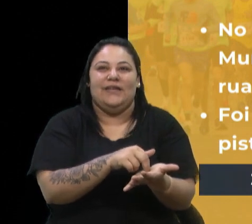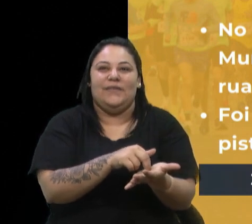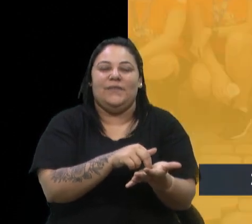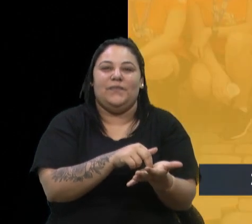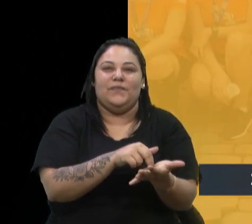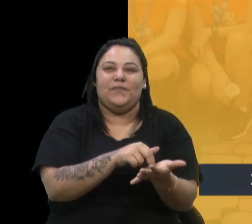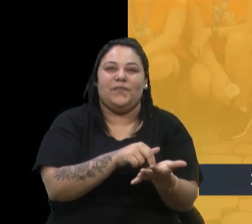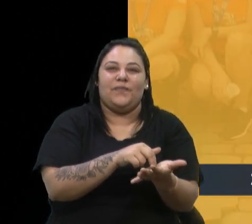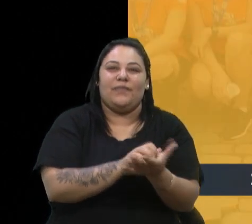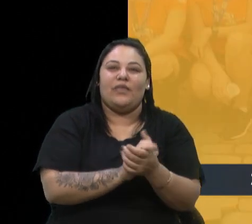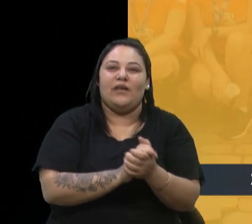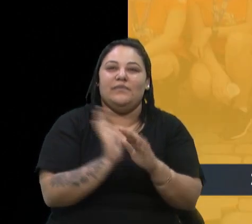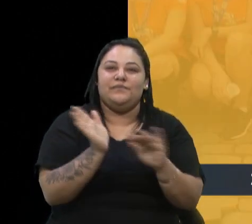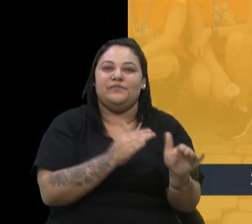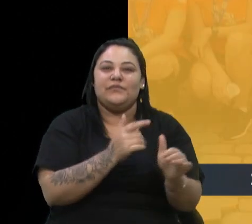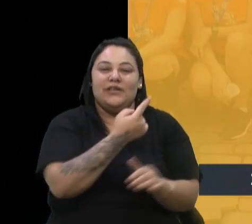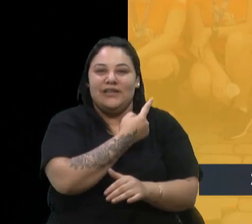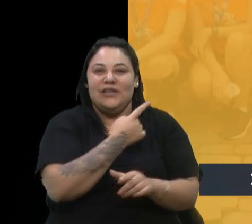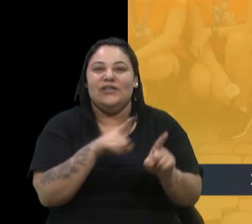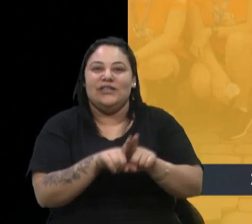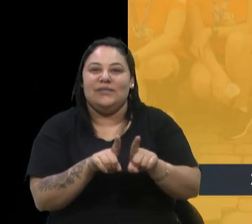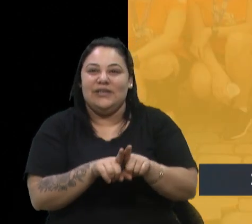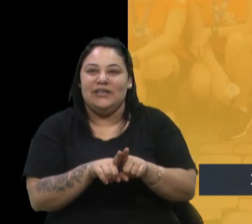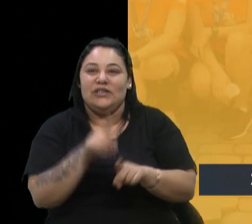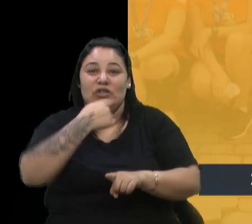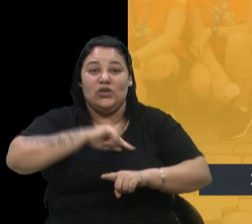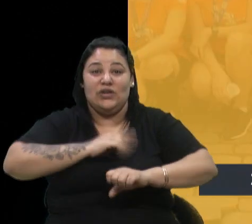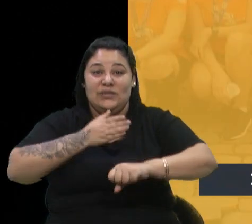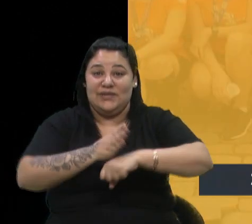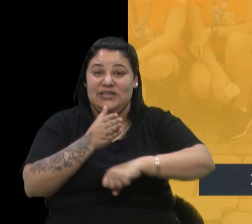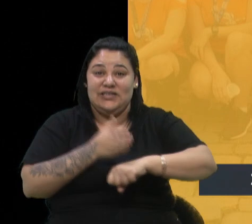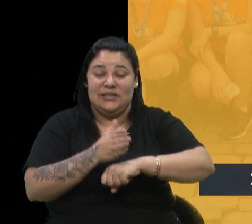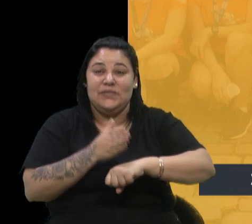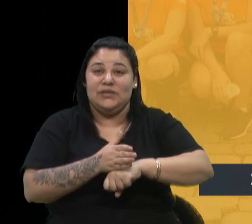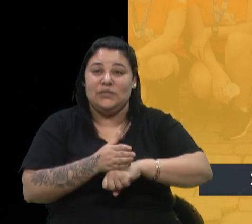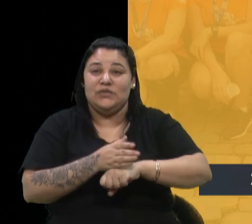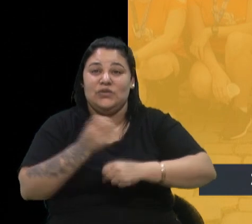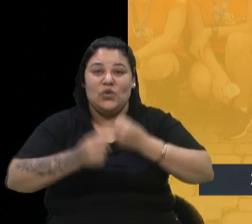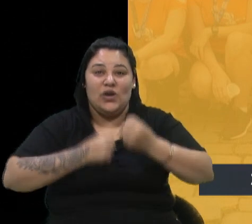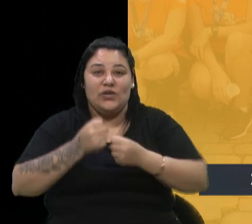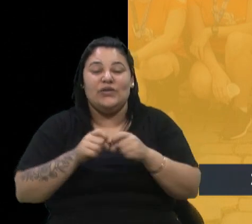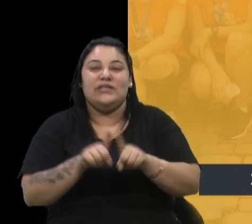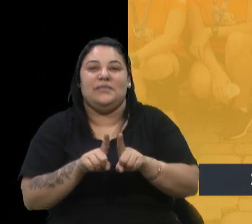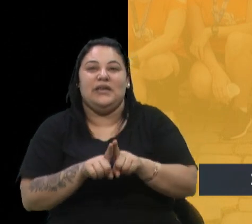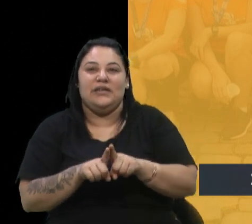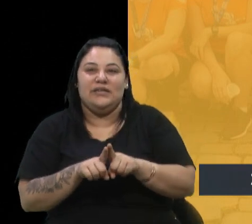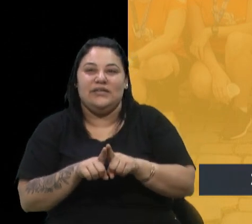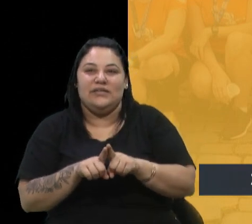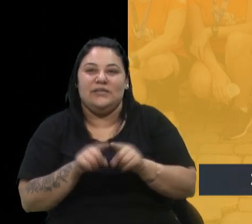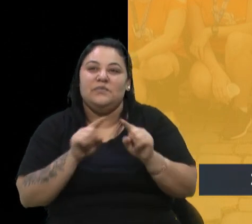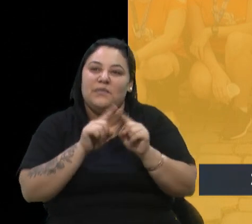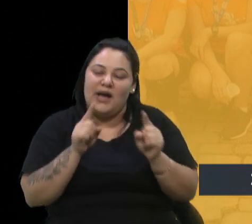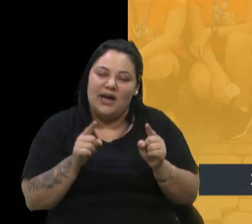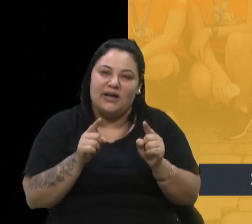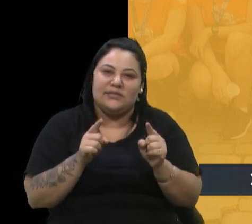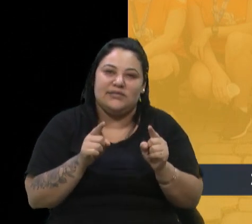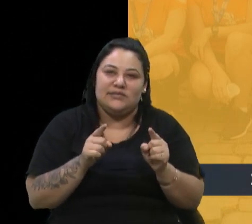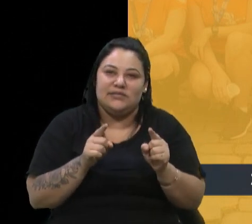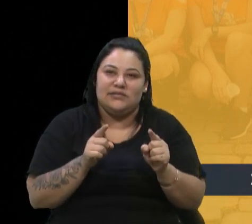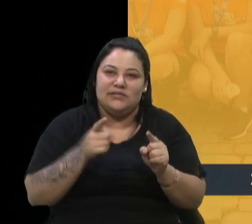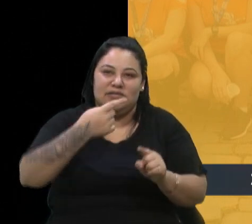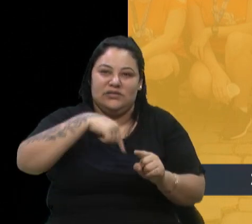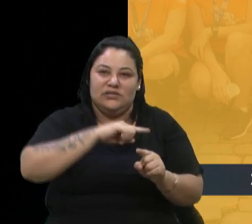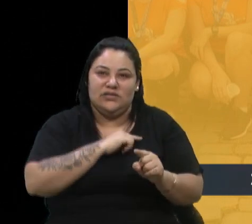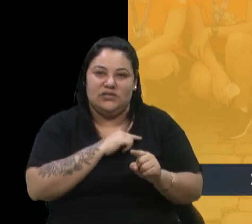Outra situação, nós participamos do Clube de Corredores, mas também buscamos que o